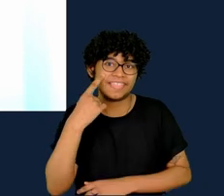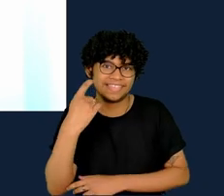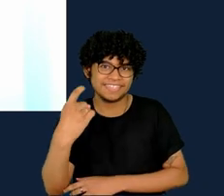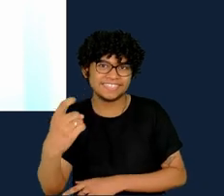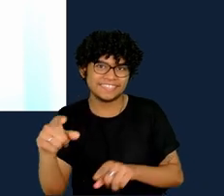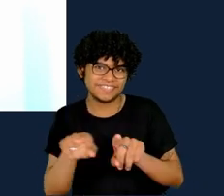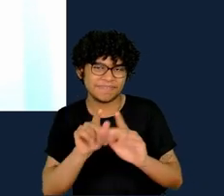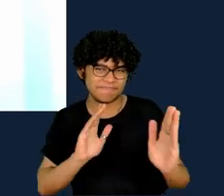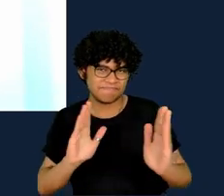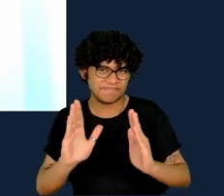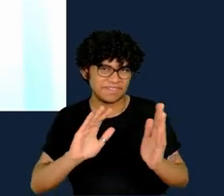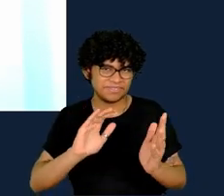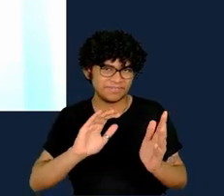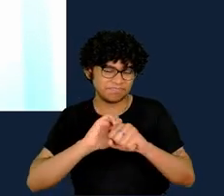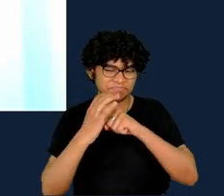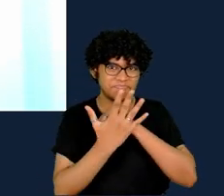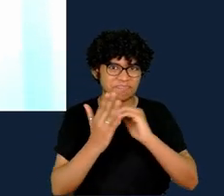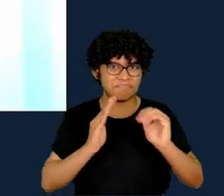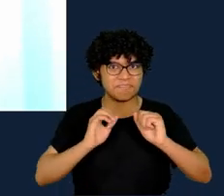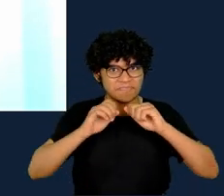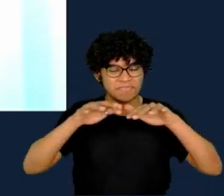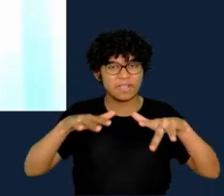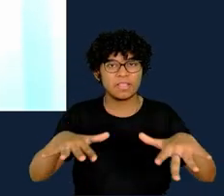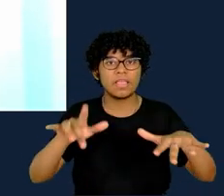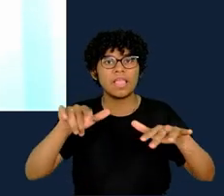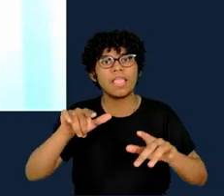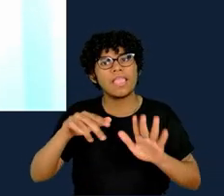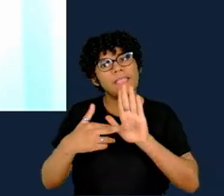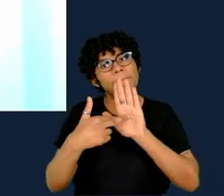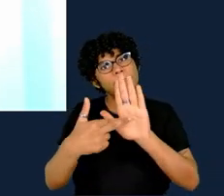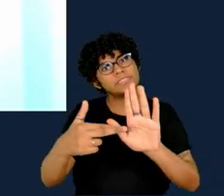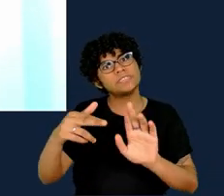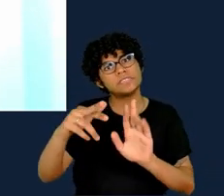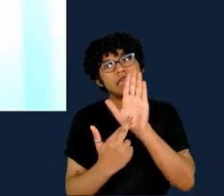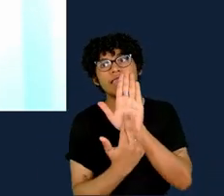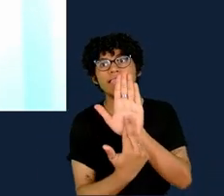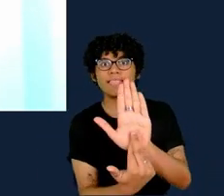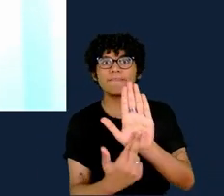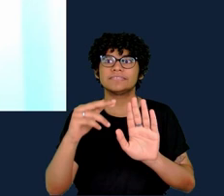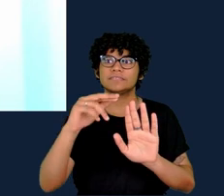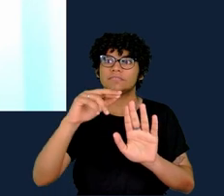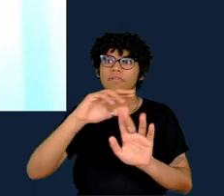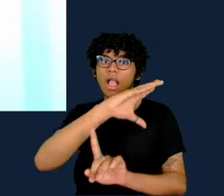ver representações artísticas da pandemia.